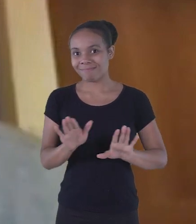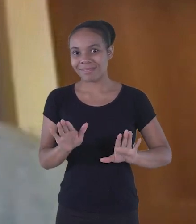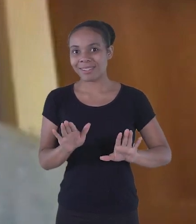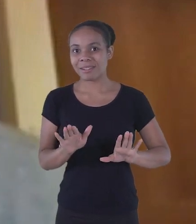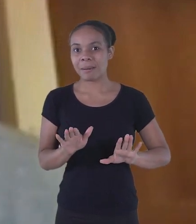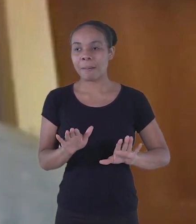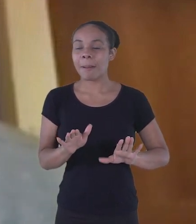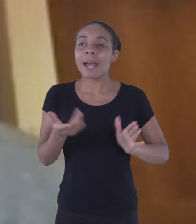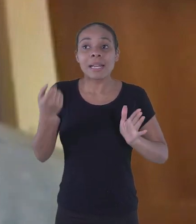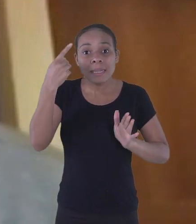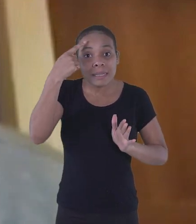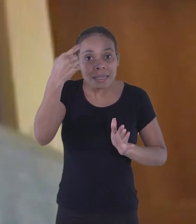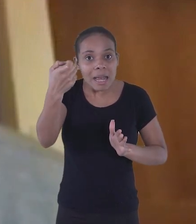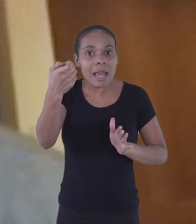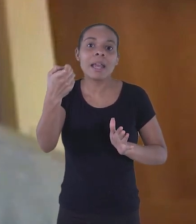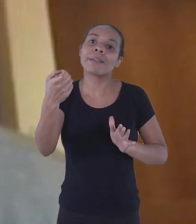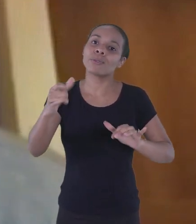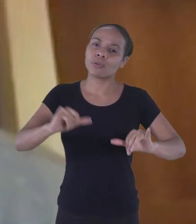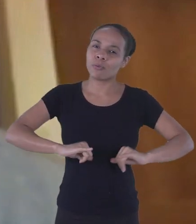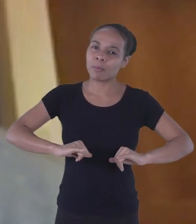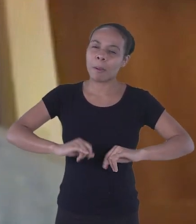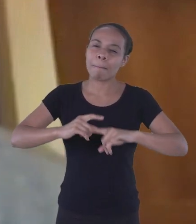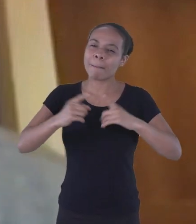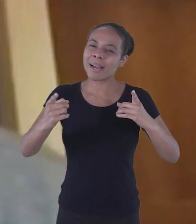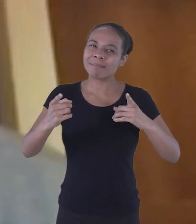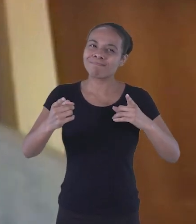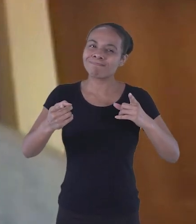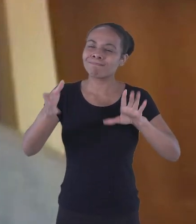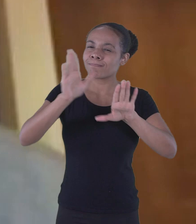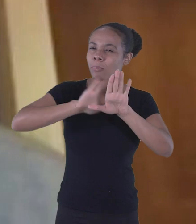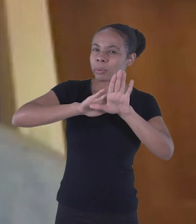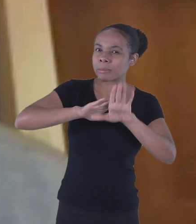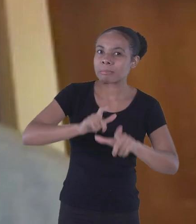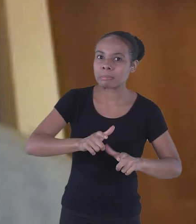de sofrimento para uma abrangência um pouco maior, uma